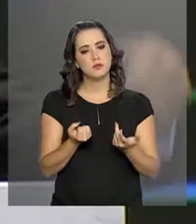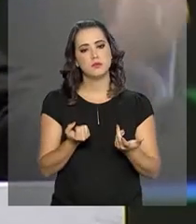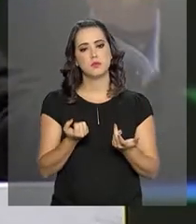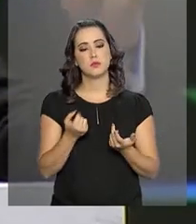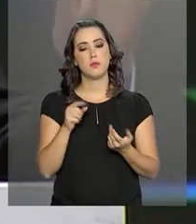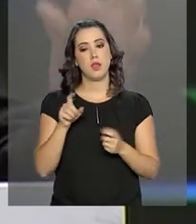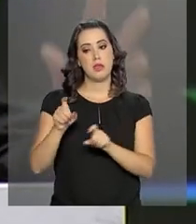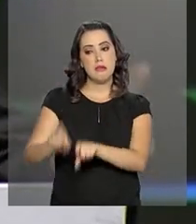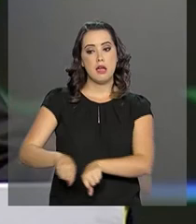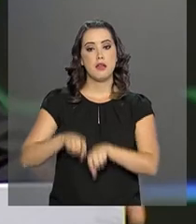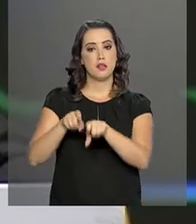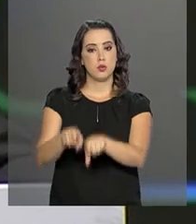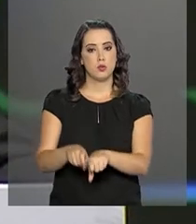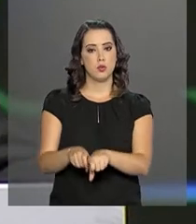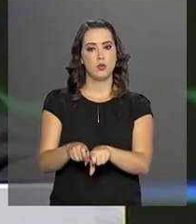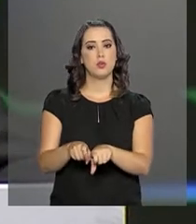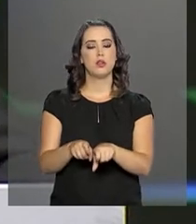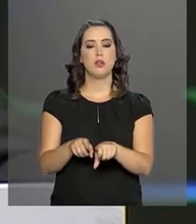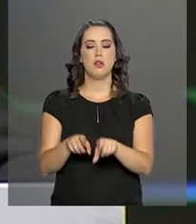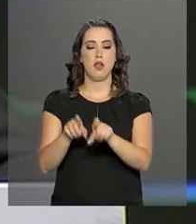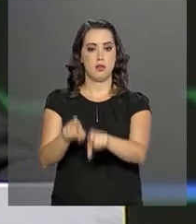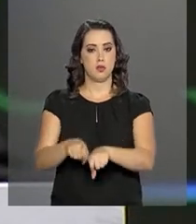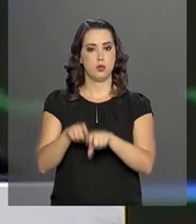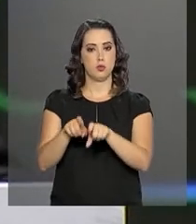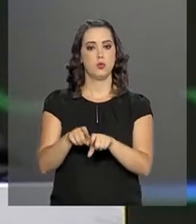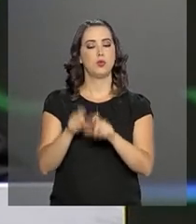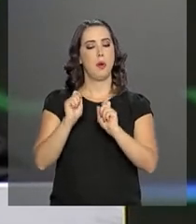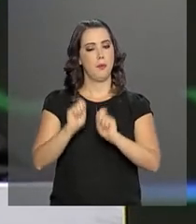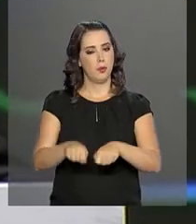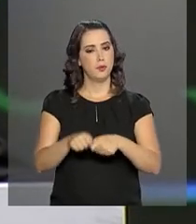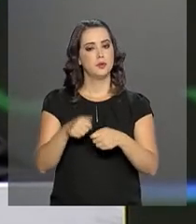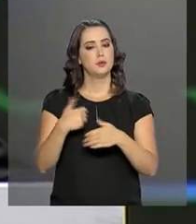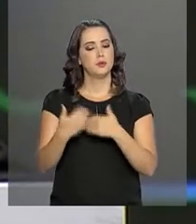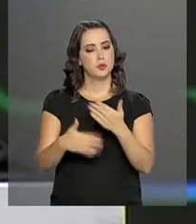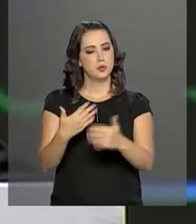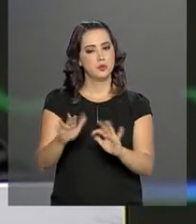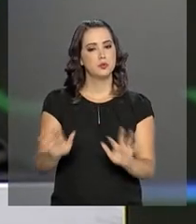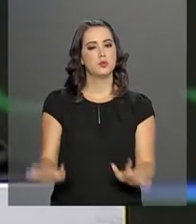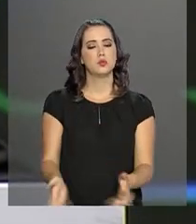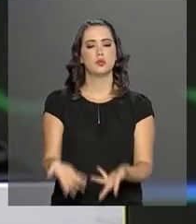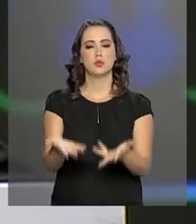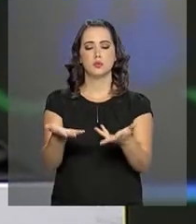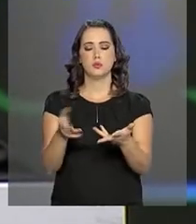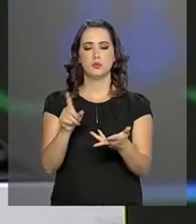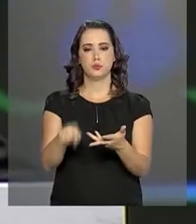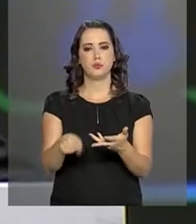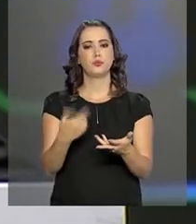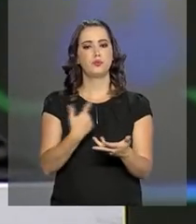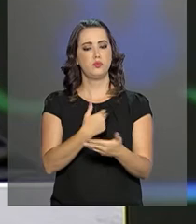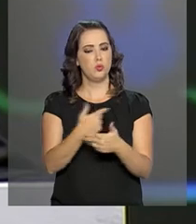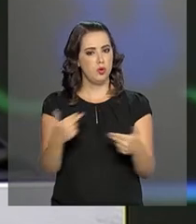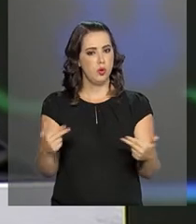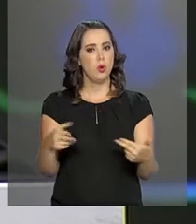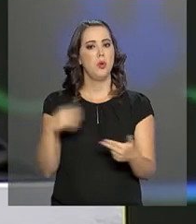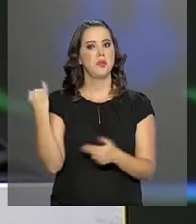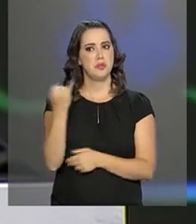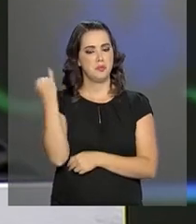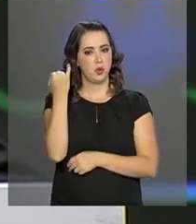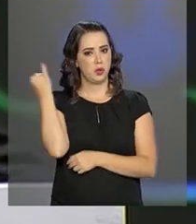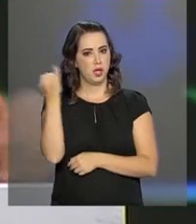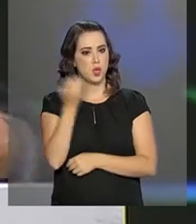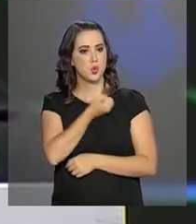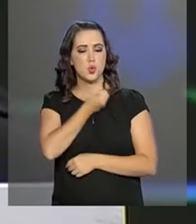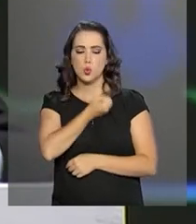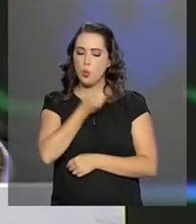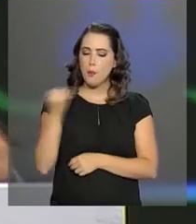a agricultura, o agronegócio, foi capaz de produzir dados